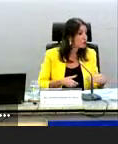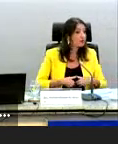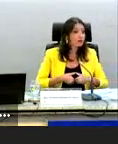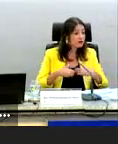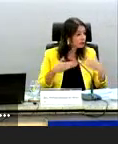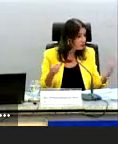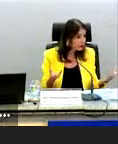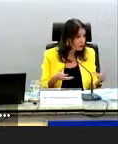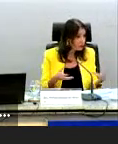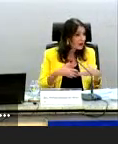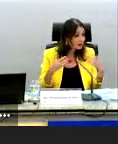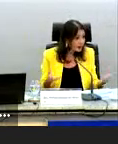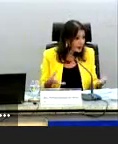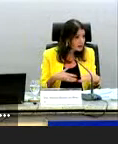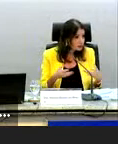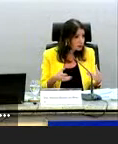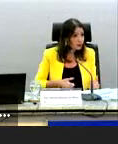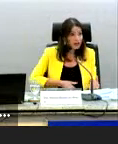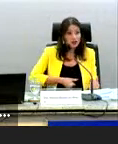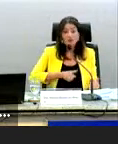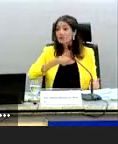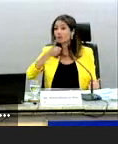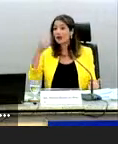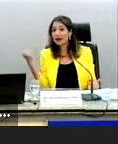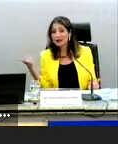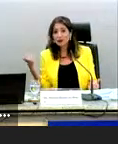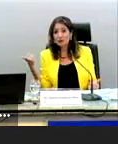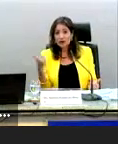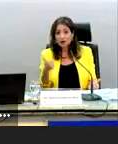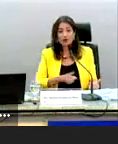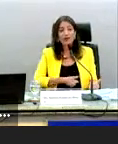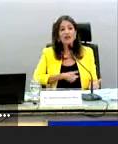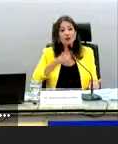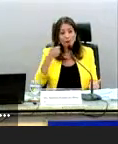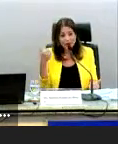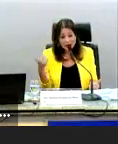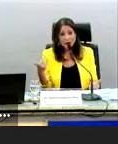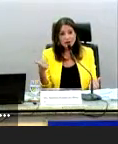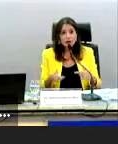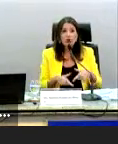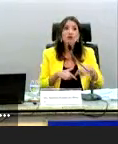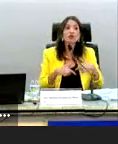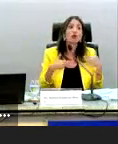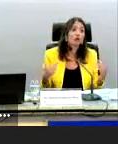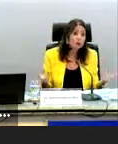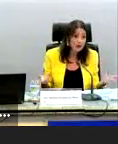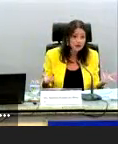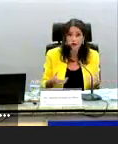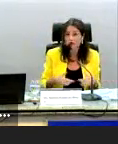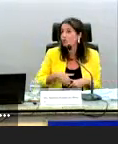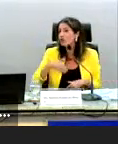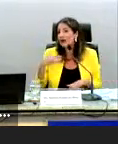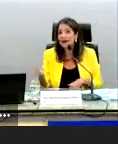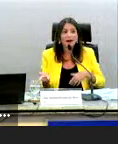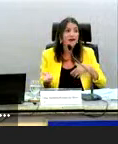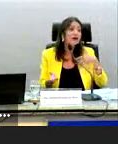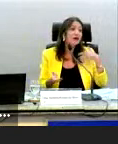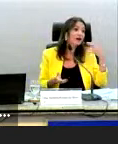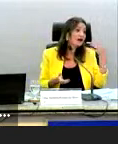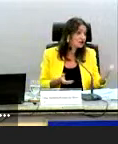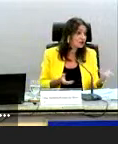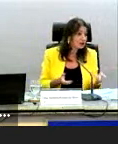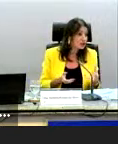vezes, com bactérias e tudo. Elas perdem o emprego porque elas começam a ter sintomas, doenças como